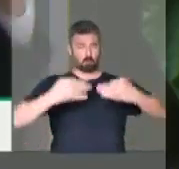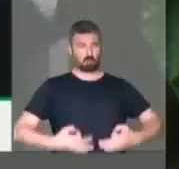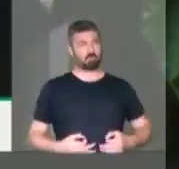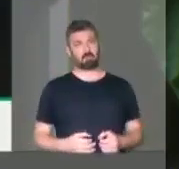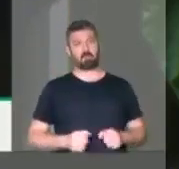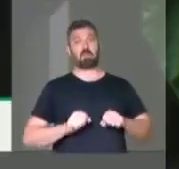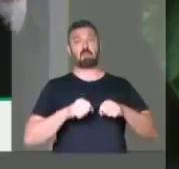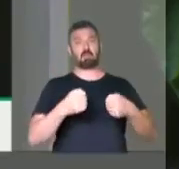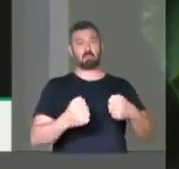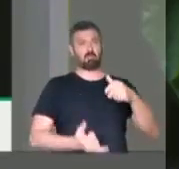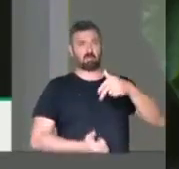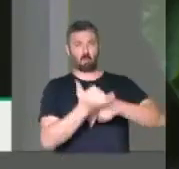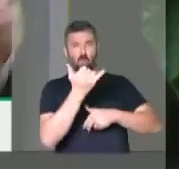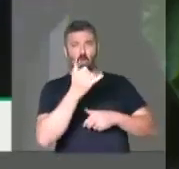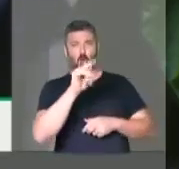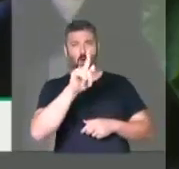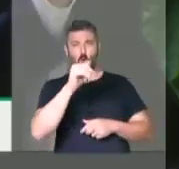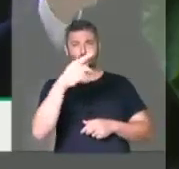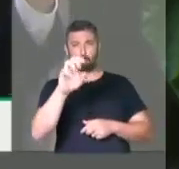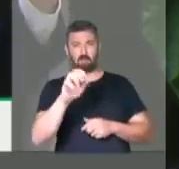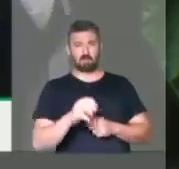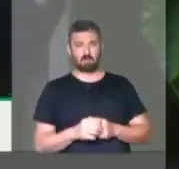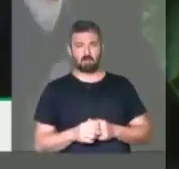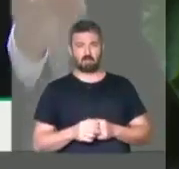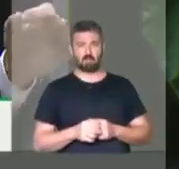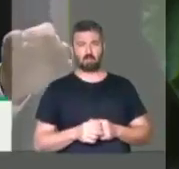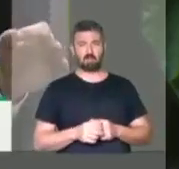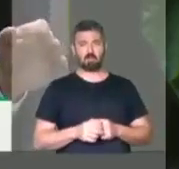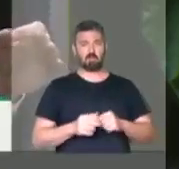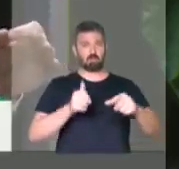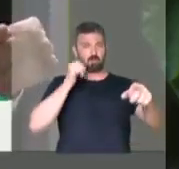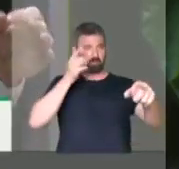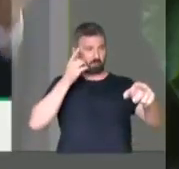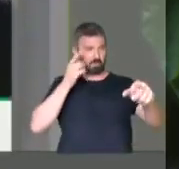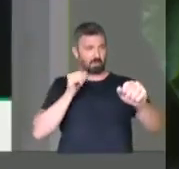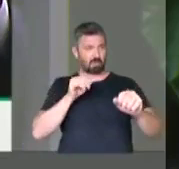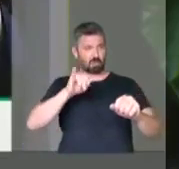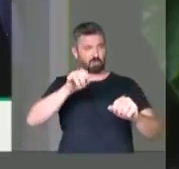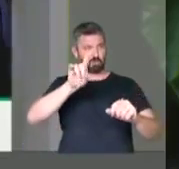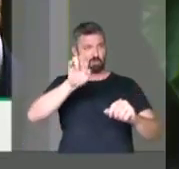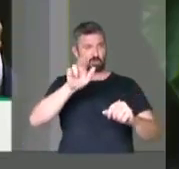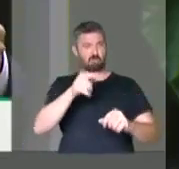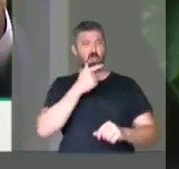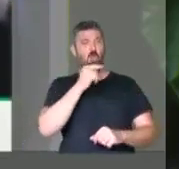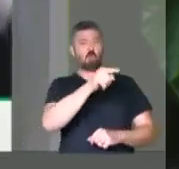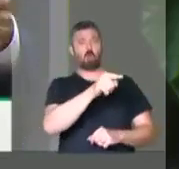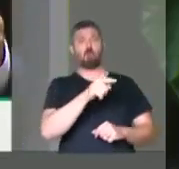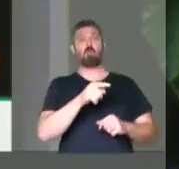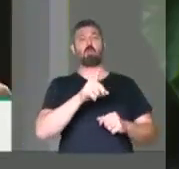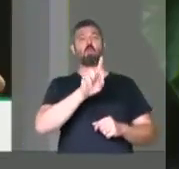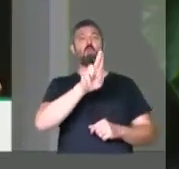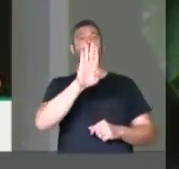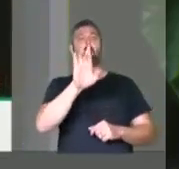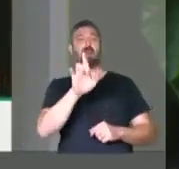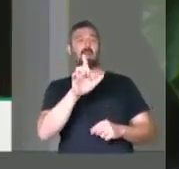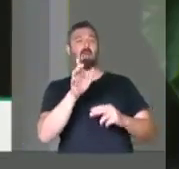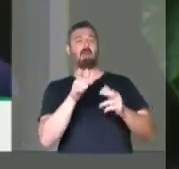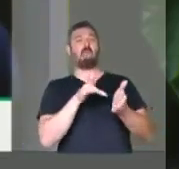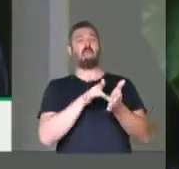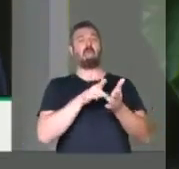dignidade. Defendeu o golpe. Um deputado, deputado Jandira, esse deputado dublê de embaixador, vem ao